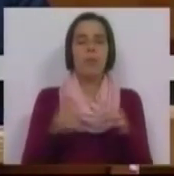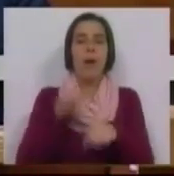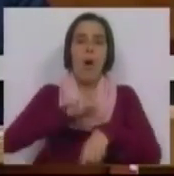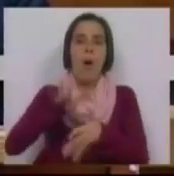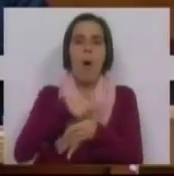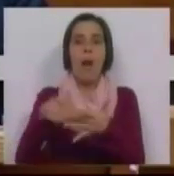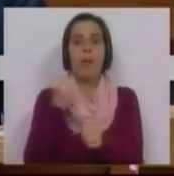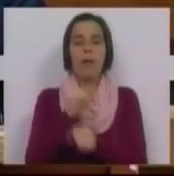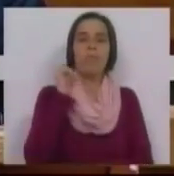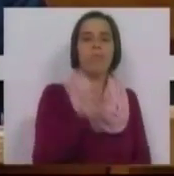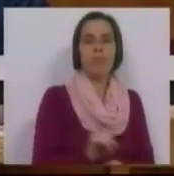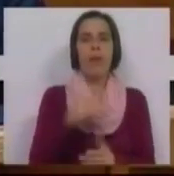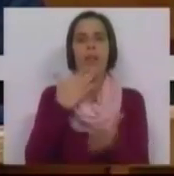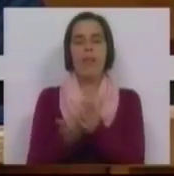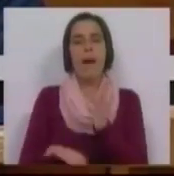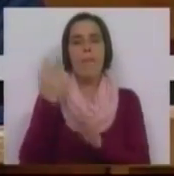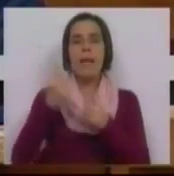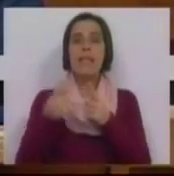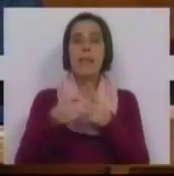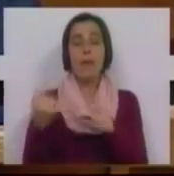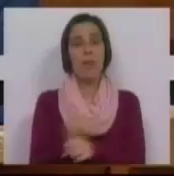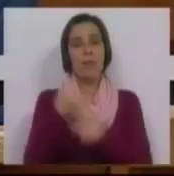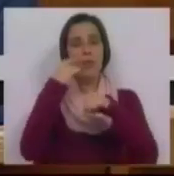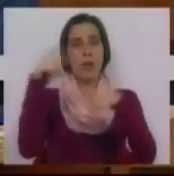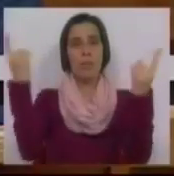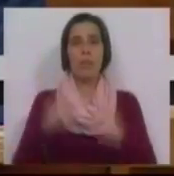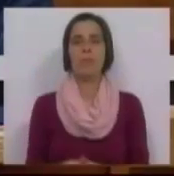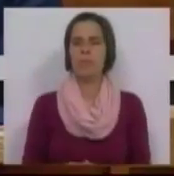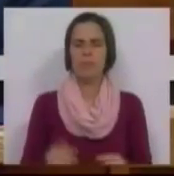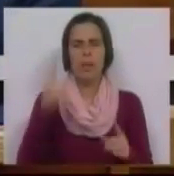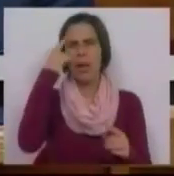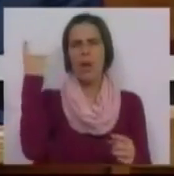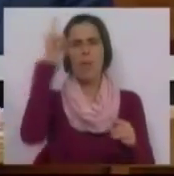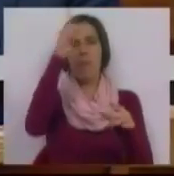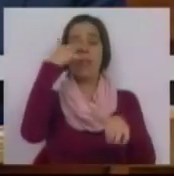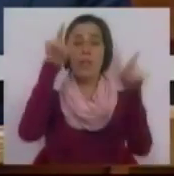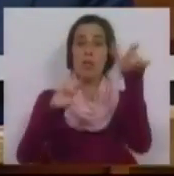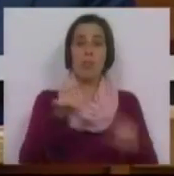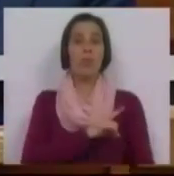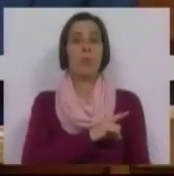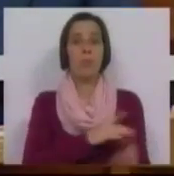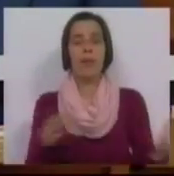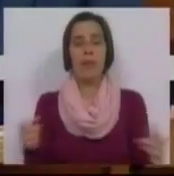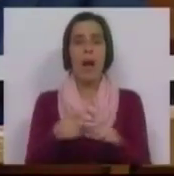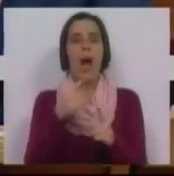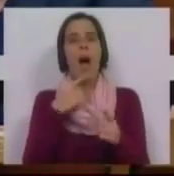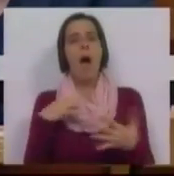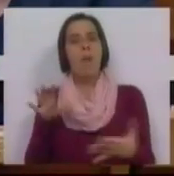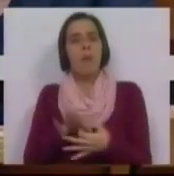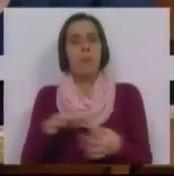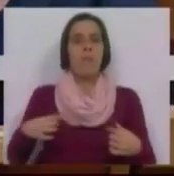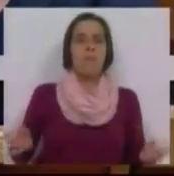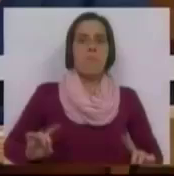é o horário do trabalho e aumentaram a semana dos funcionários públicos. Não pensem os trabalhadores dos privados que isto não lhes diz